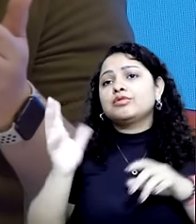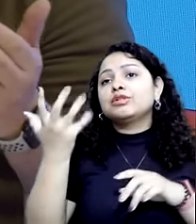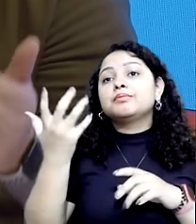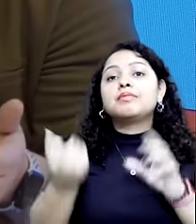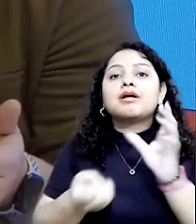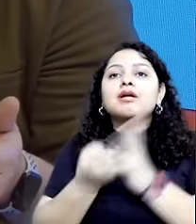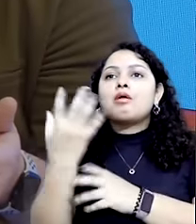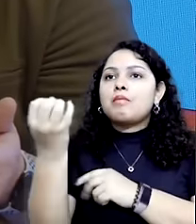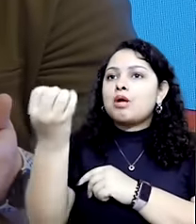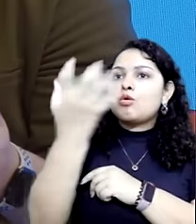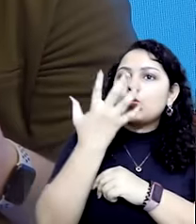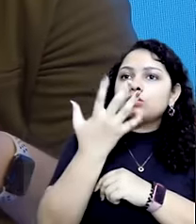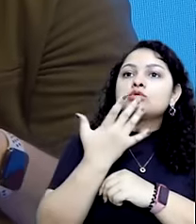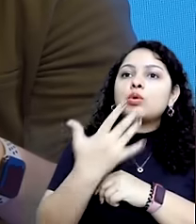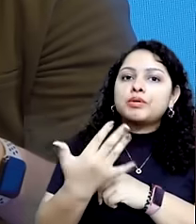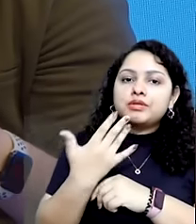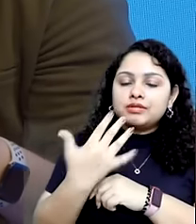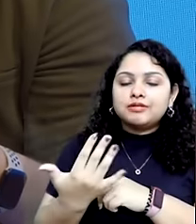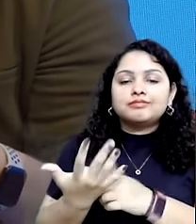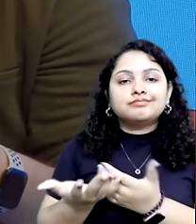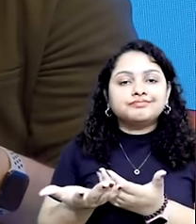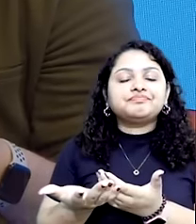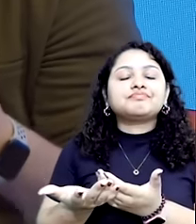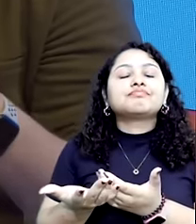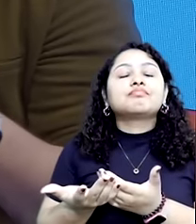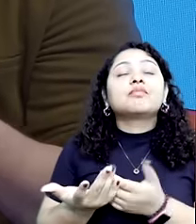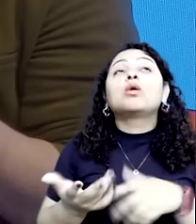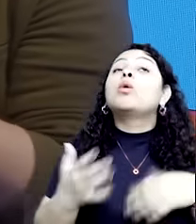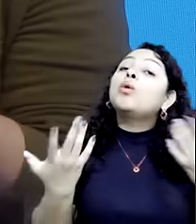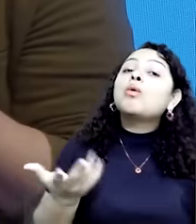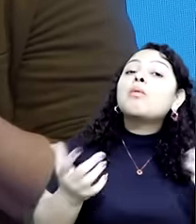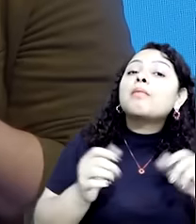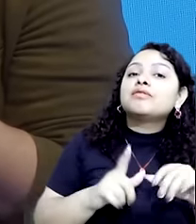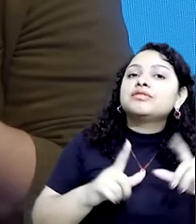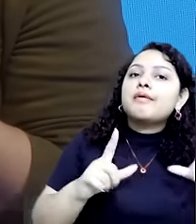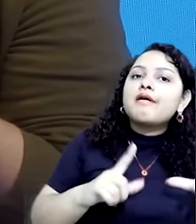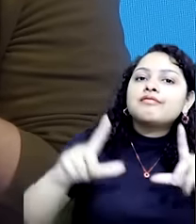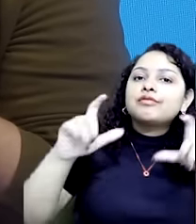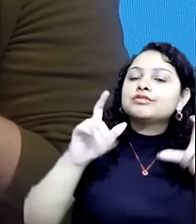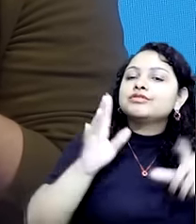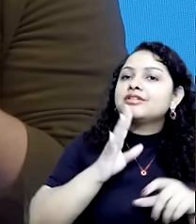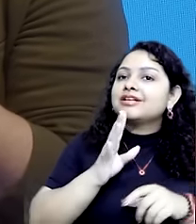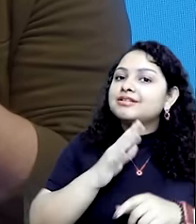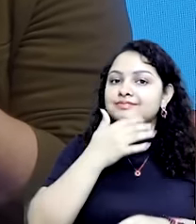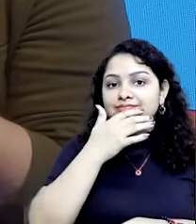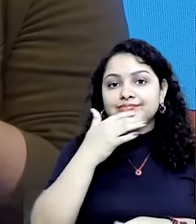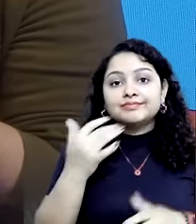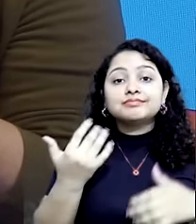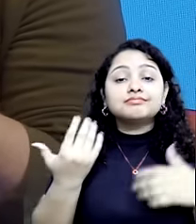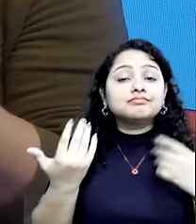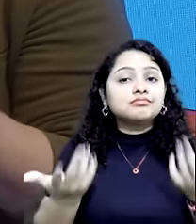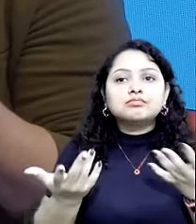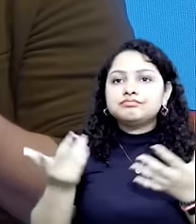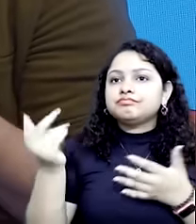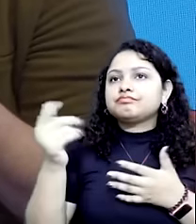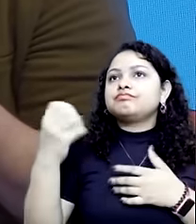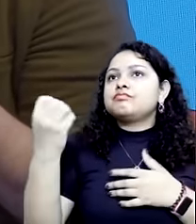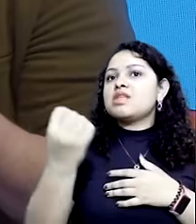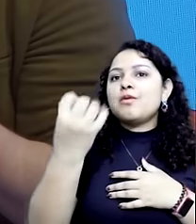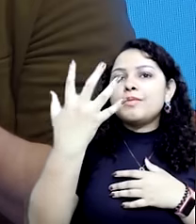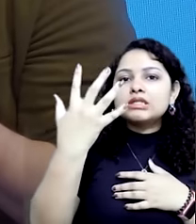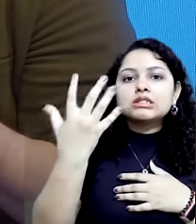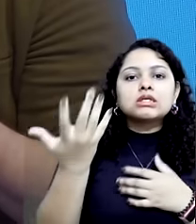para criar uma luz colorida para criar um cenário diferente quanto para você tirar uma uma foto de você mesmo então assim essas iluminações